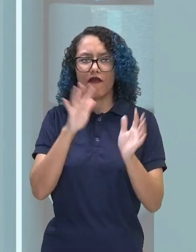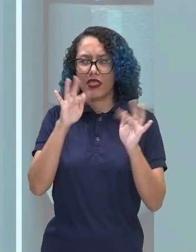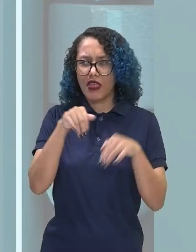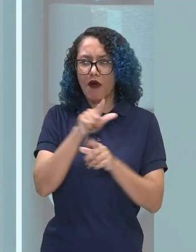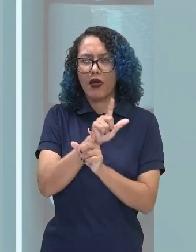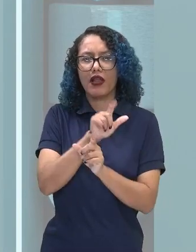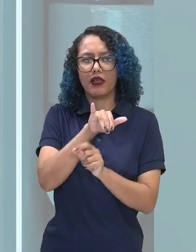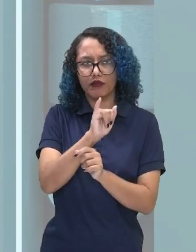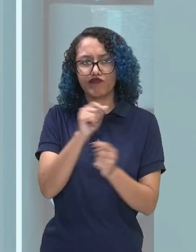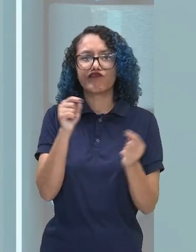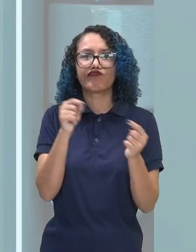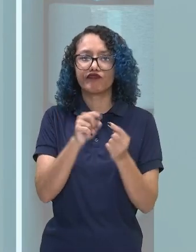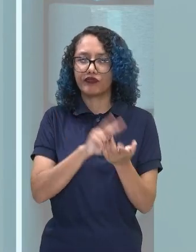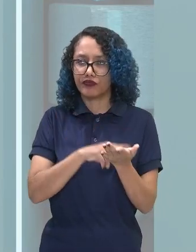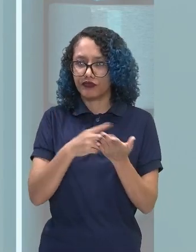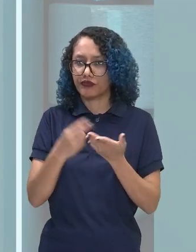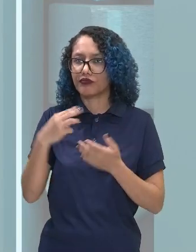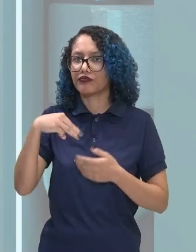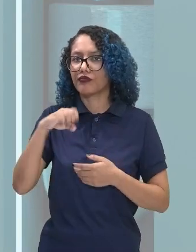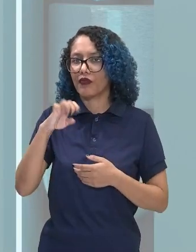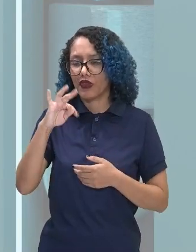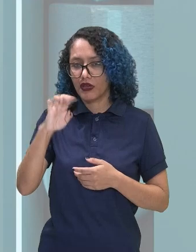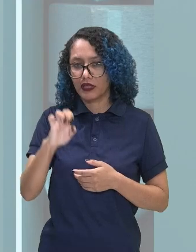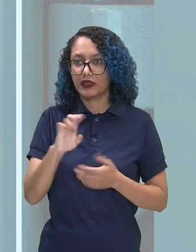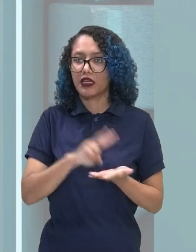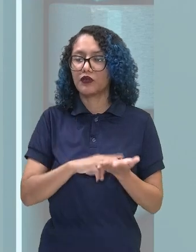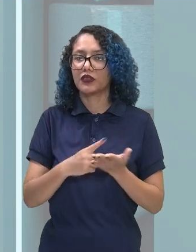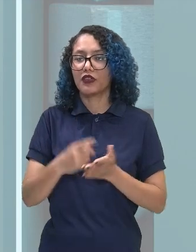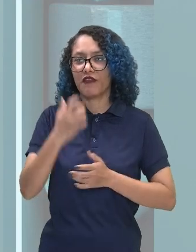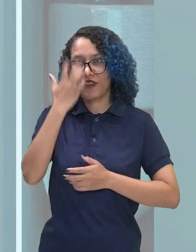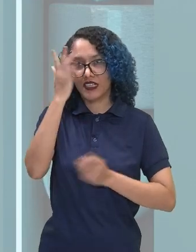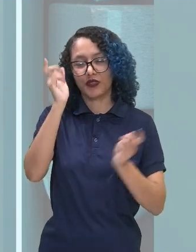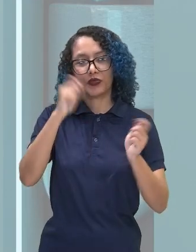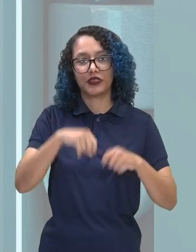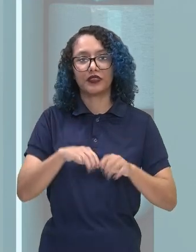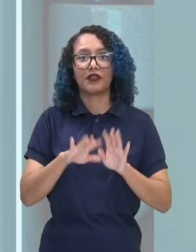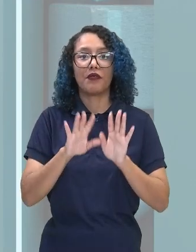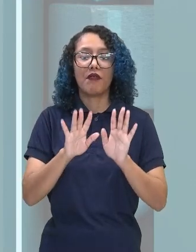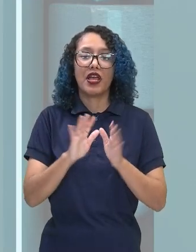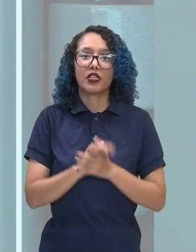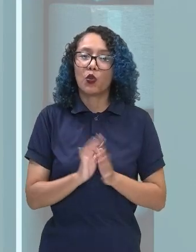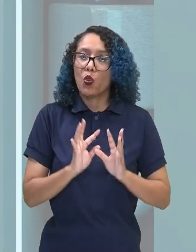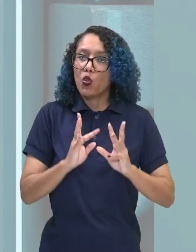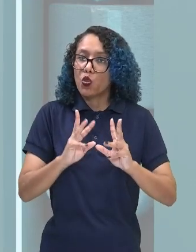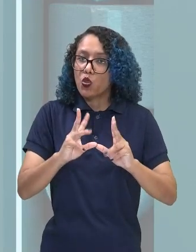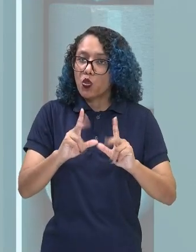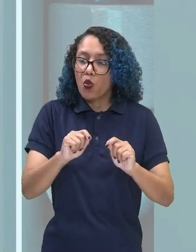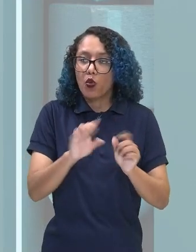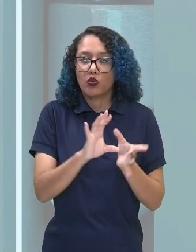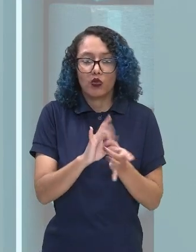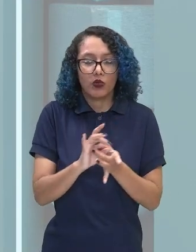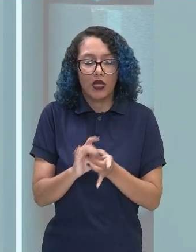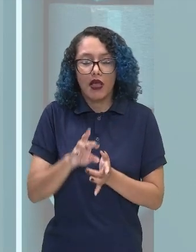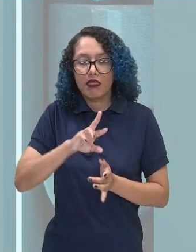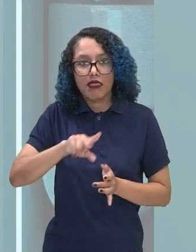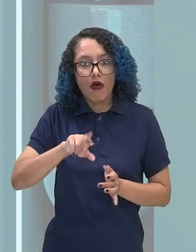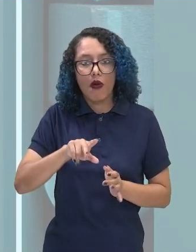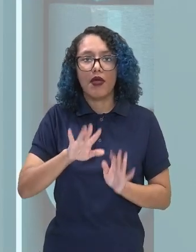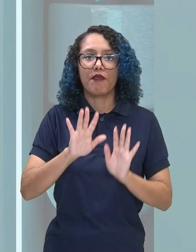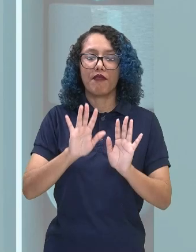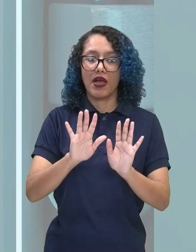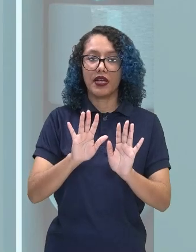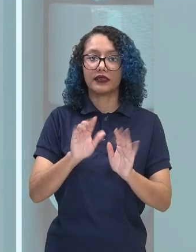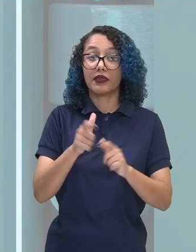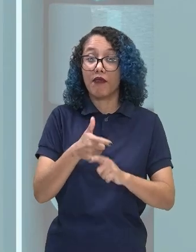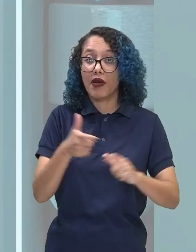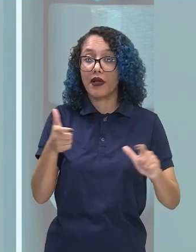tá? Normalmente, quando eu digo normalmente, não significa que todas as situações são esgotadas nessa explicação, tá?